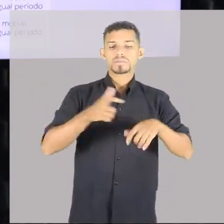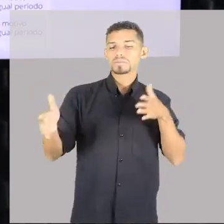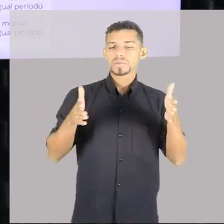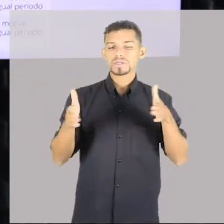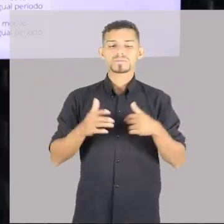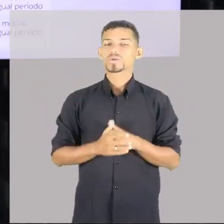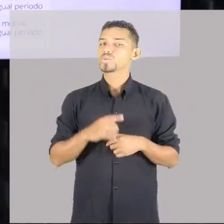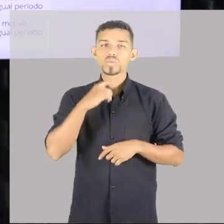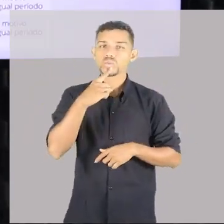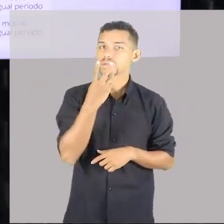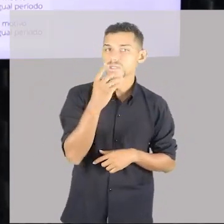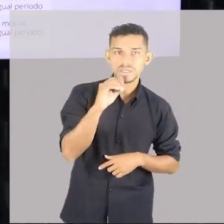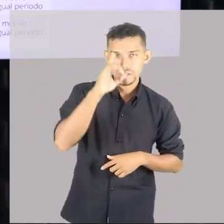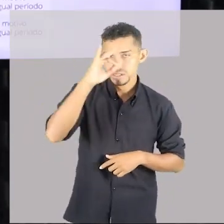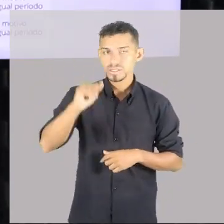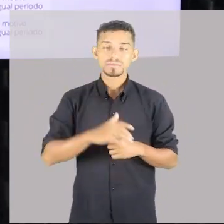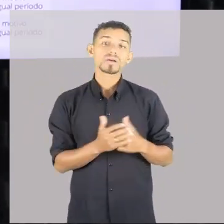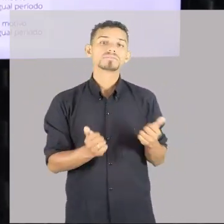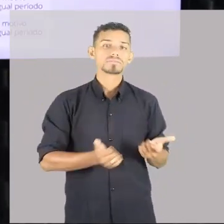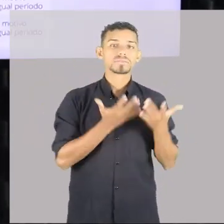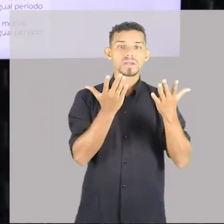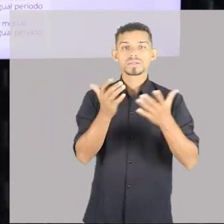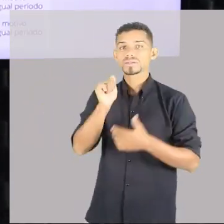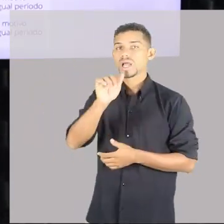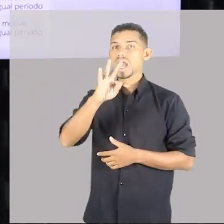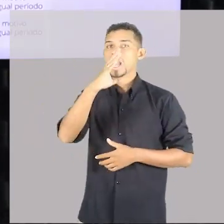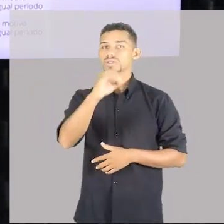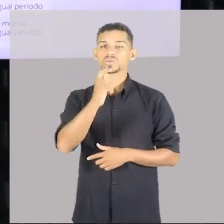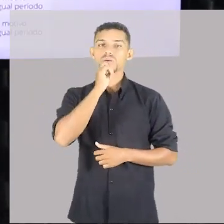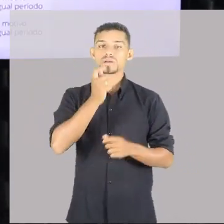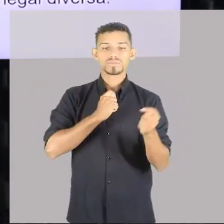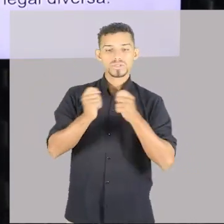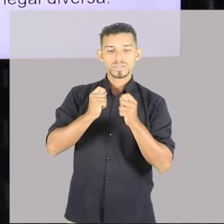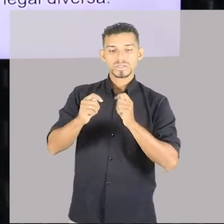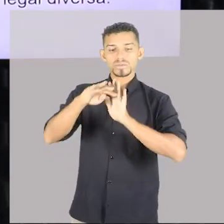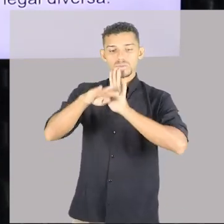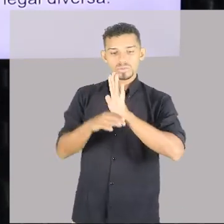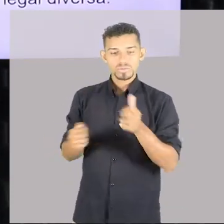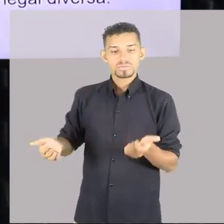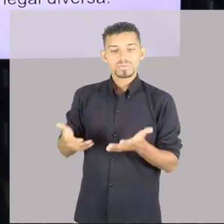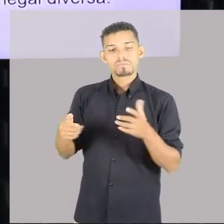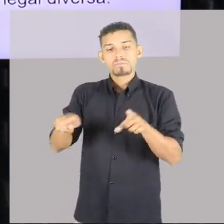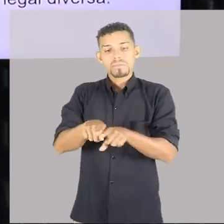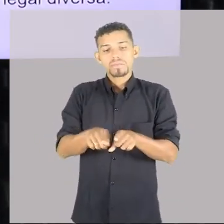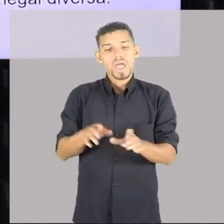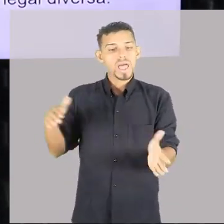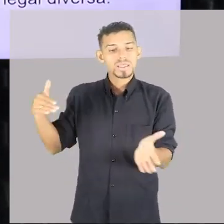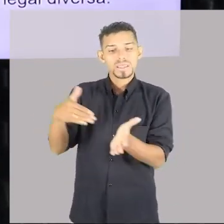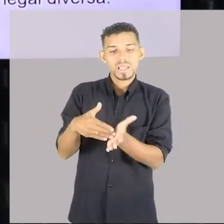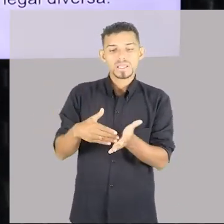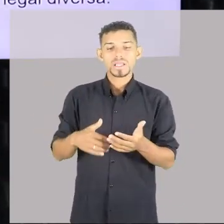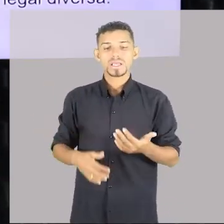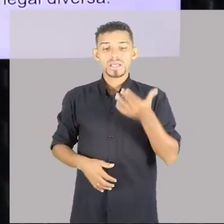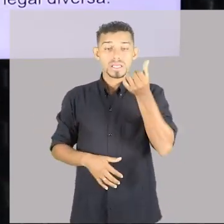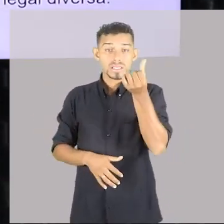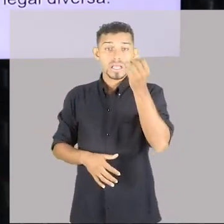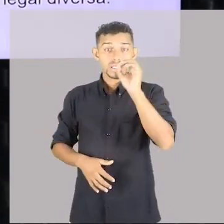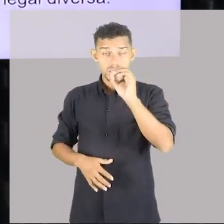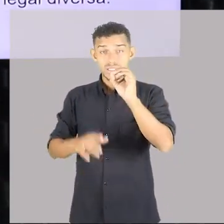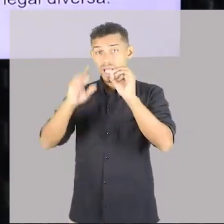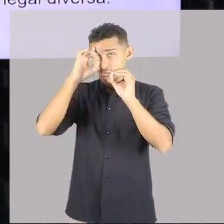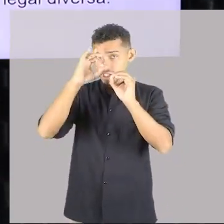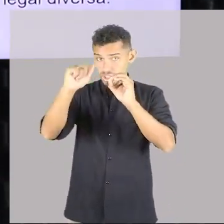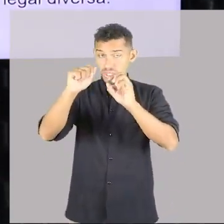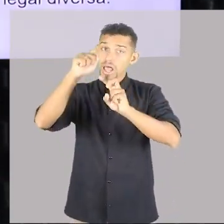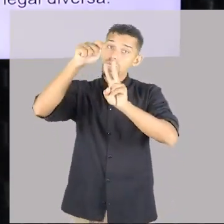decidir em 30 dias, justifica por meio de um ato administrativo motivado, e aí pode ser prorrogado por até 60 dias.